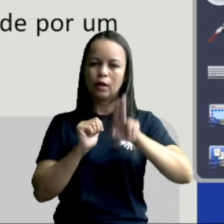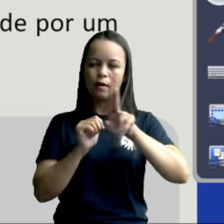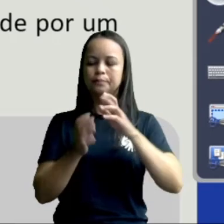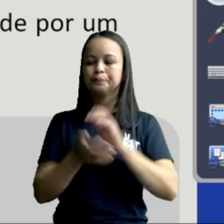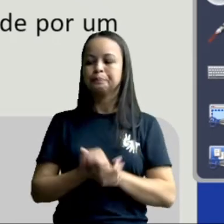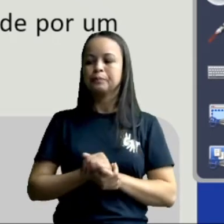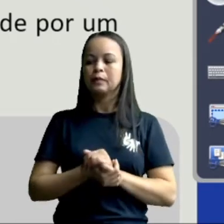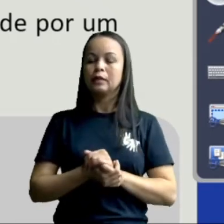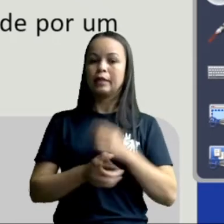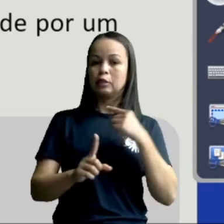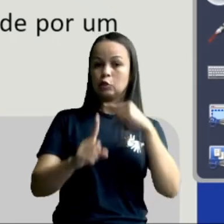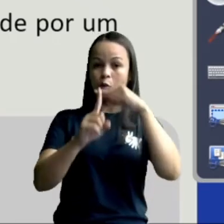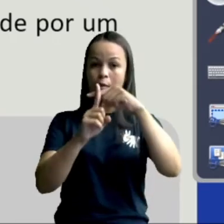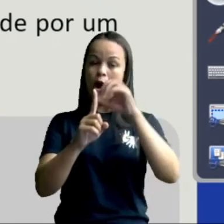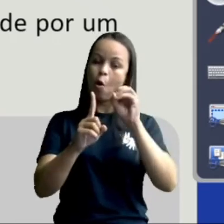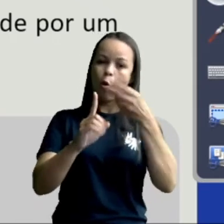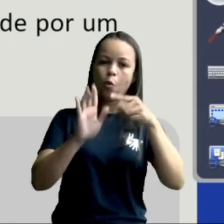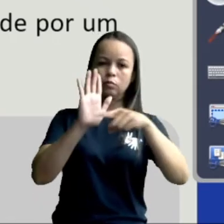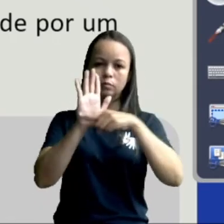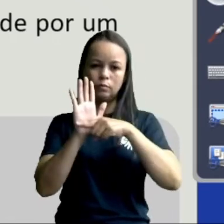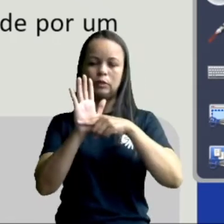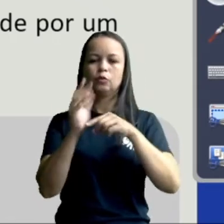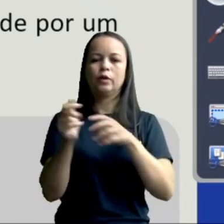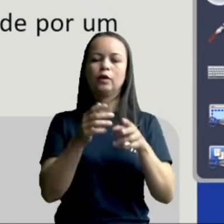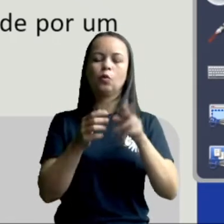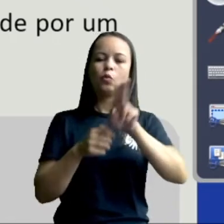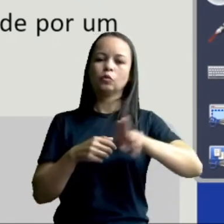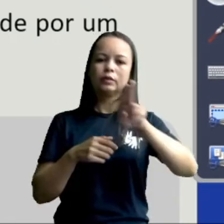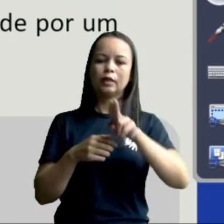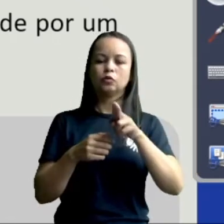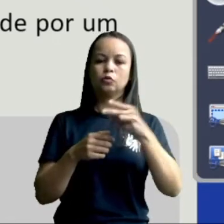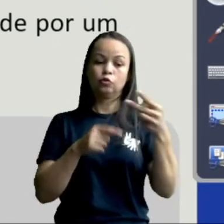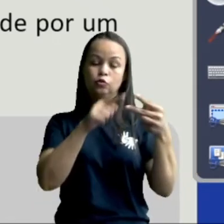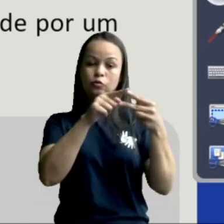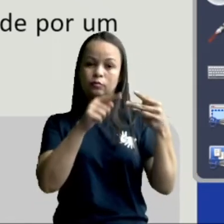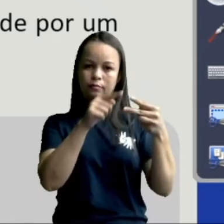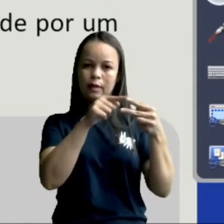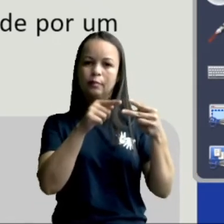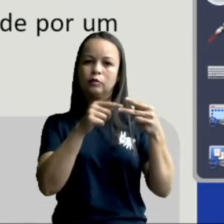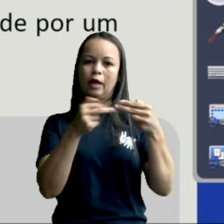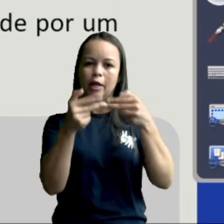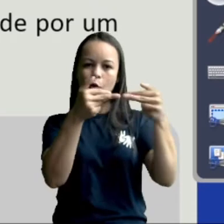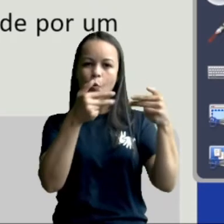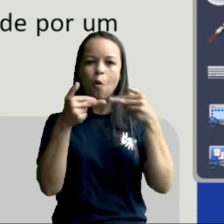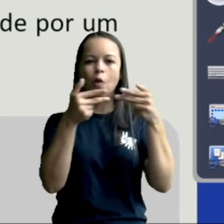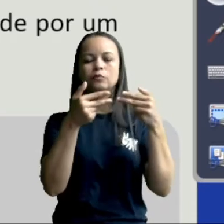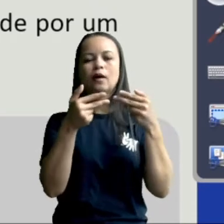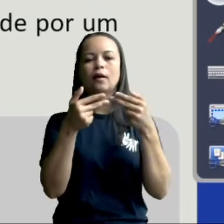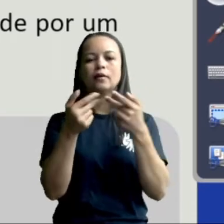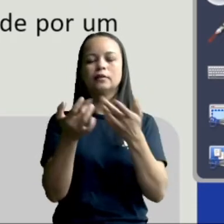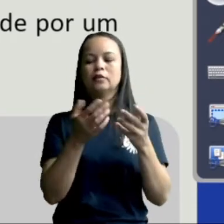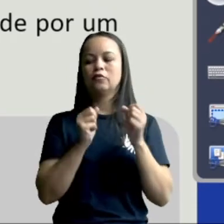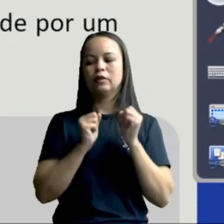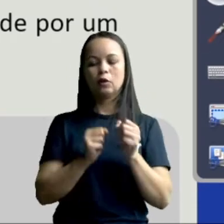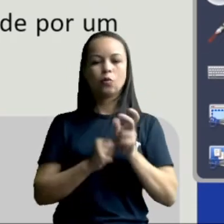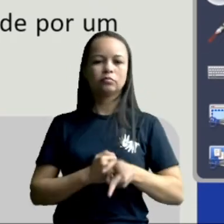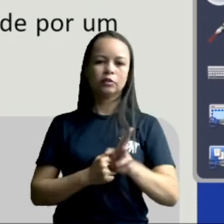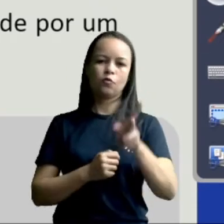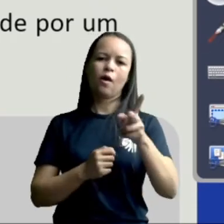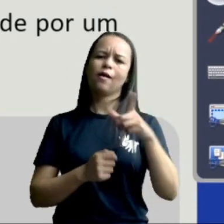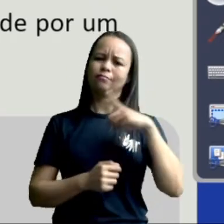somar ou diminuir um mesmo número nos dois membros da igualdade, a gente vai continuar tendo uma